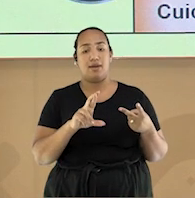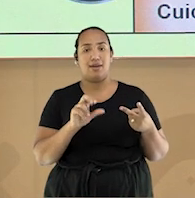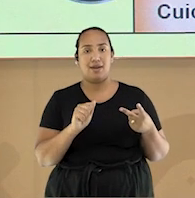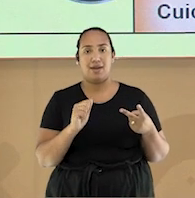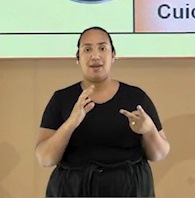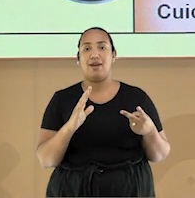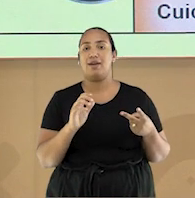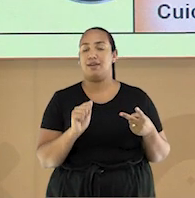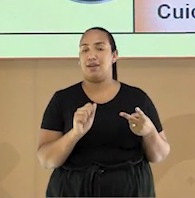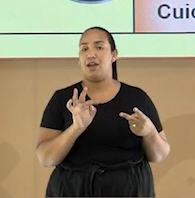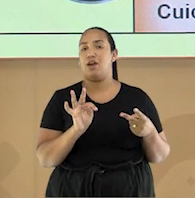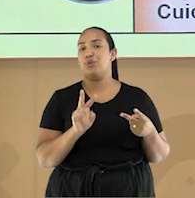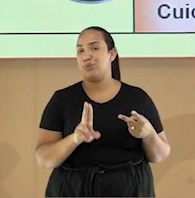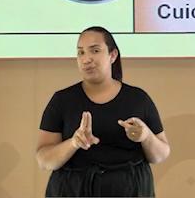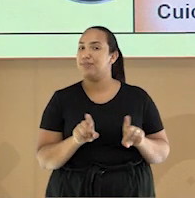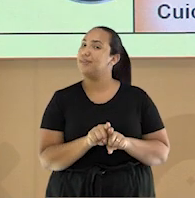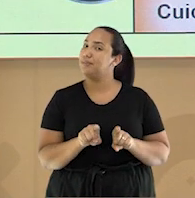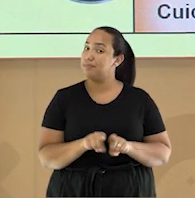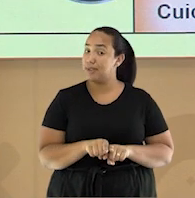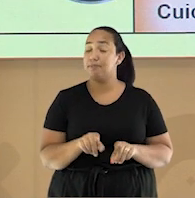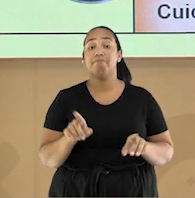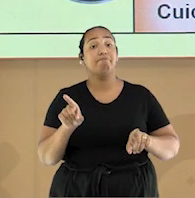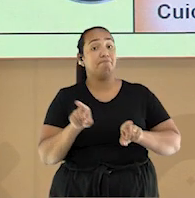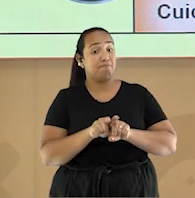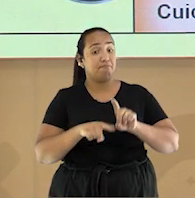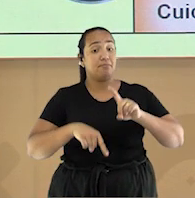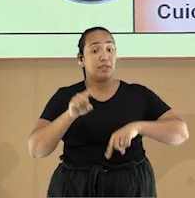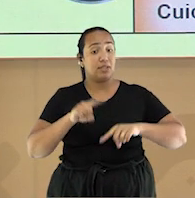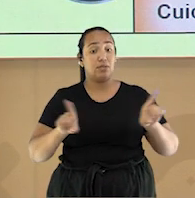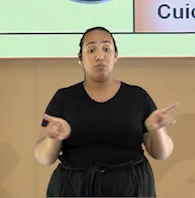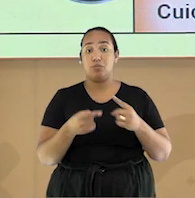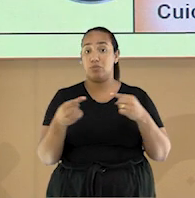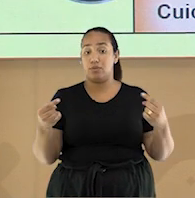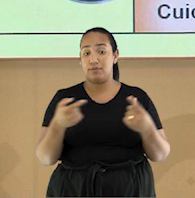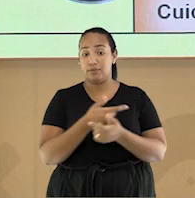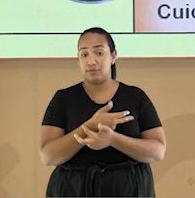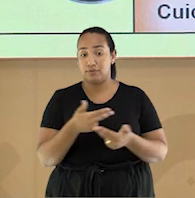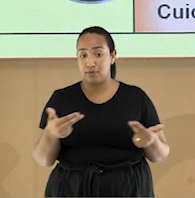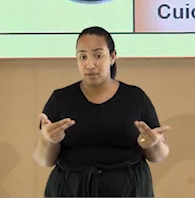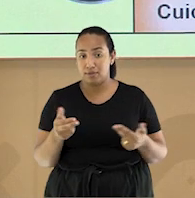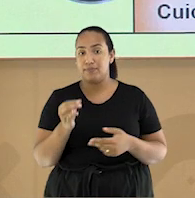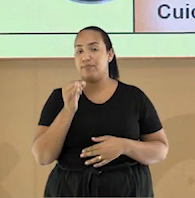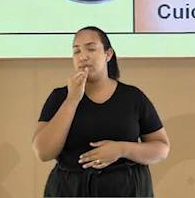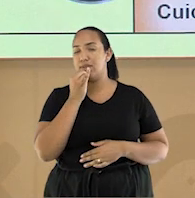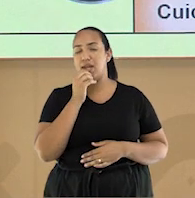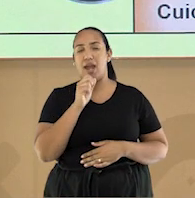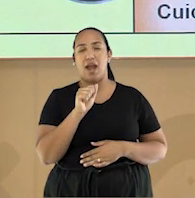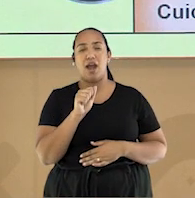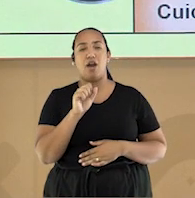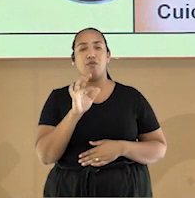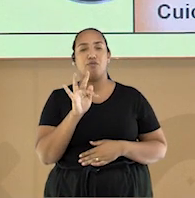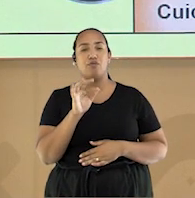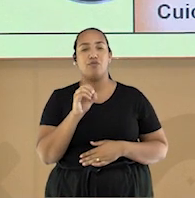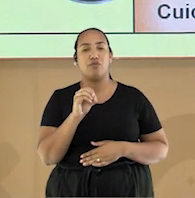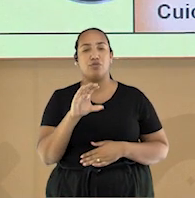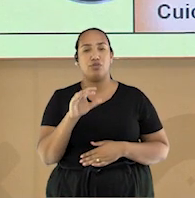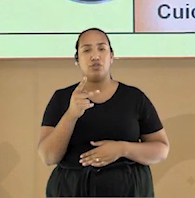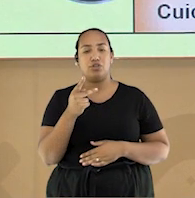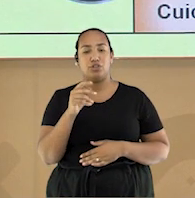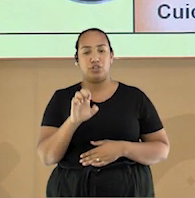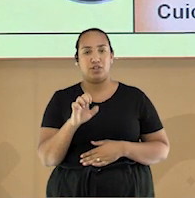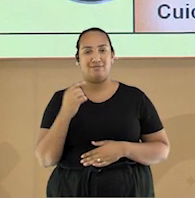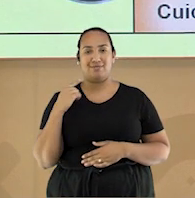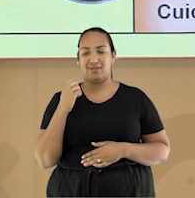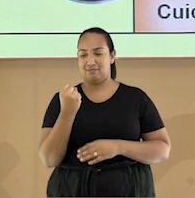disso, muitos instrumentos musicais como afoxé, que é um tipo de chocalho feito com uma cabaça e uma rede de